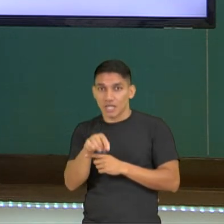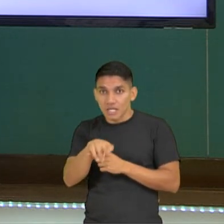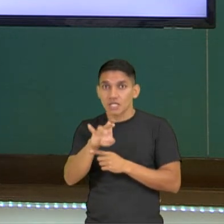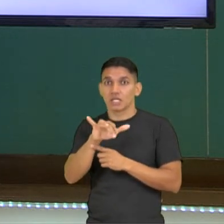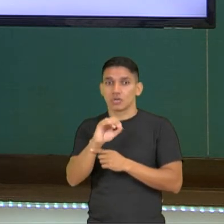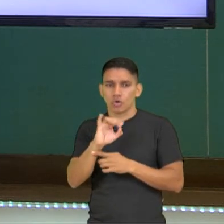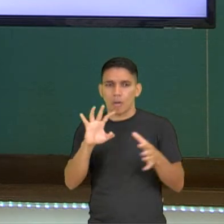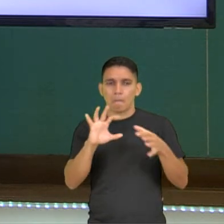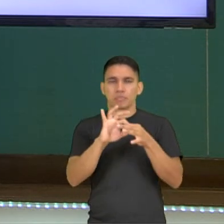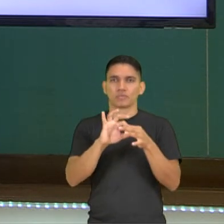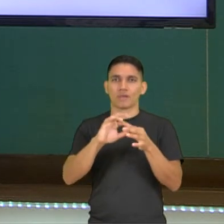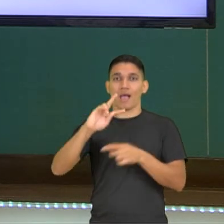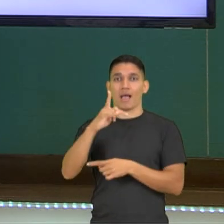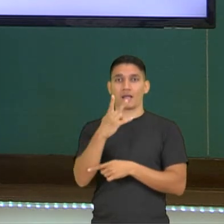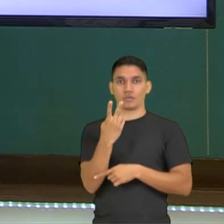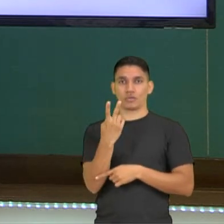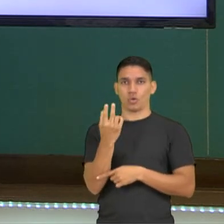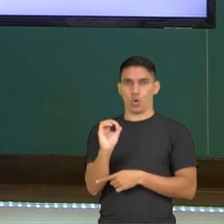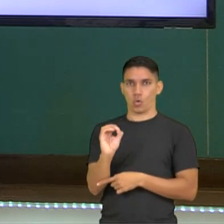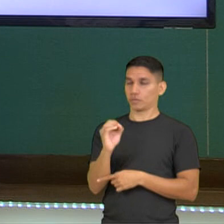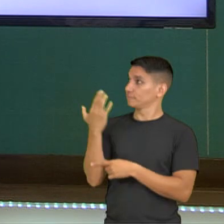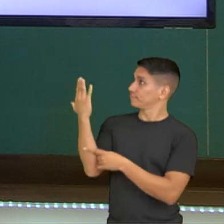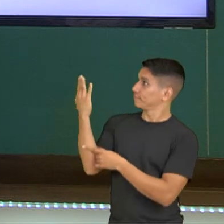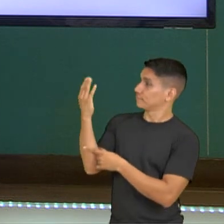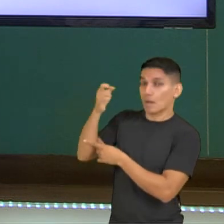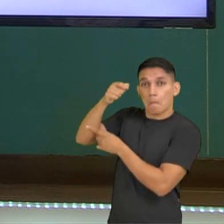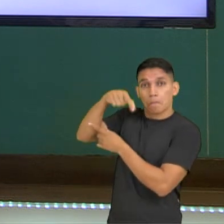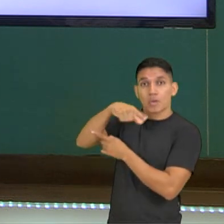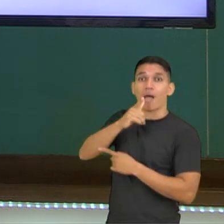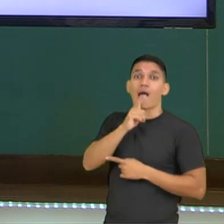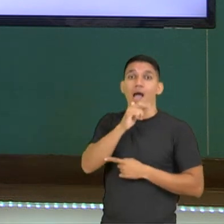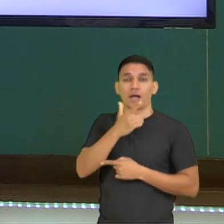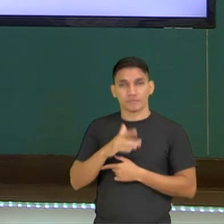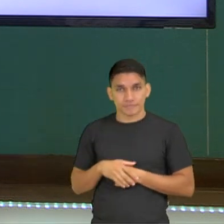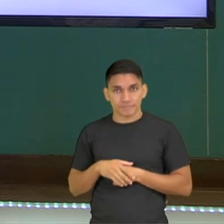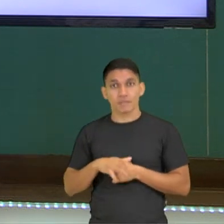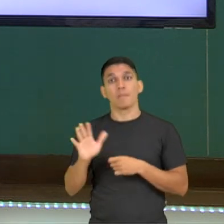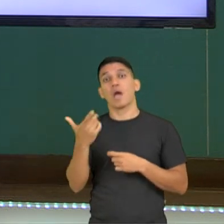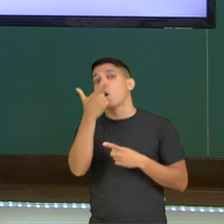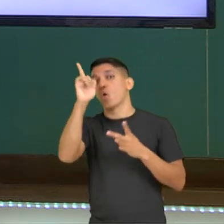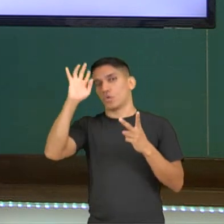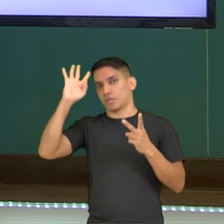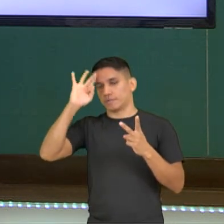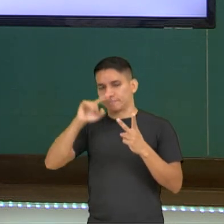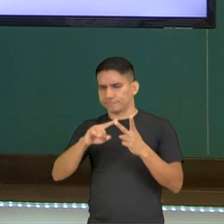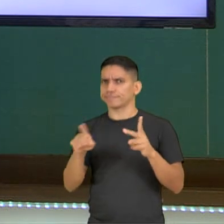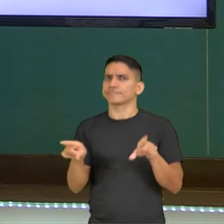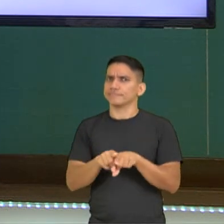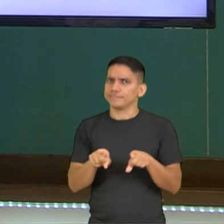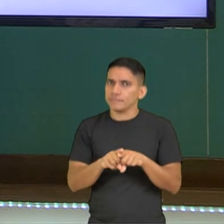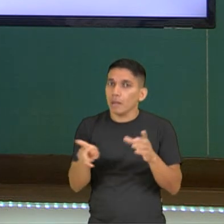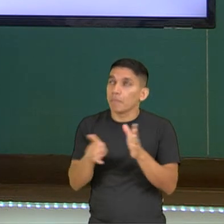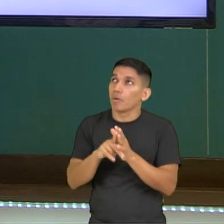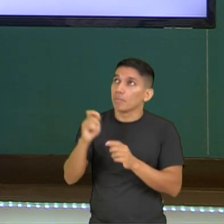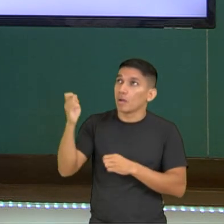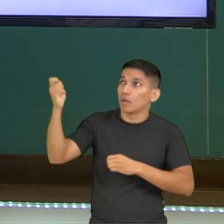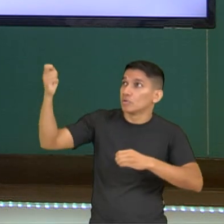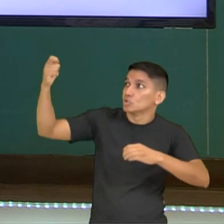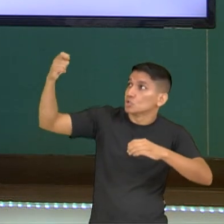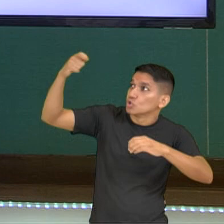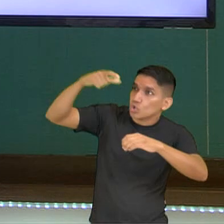água, H2O. Mas também existe uma teoria que diz que a água também chegou no nosso